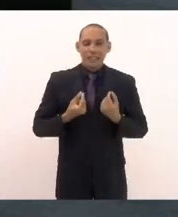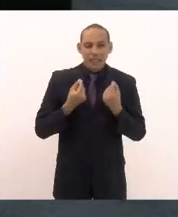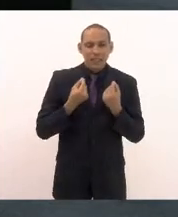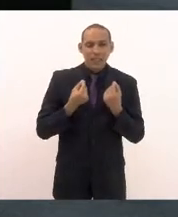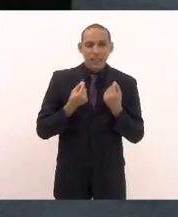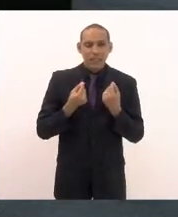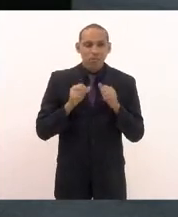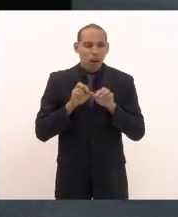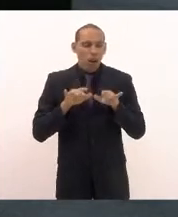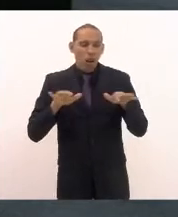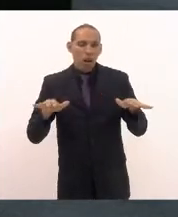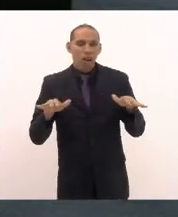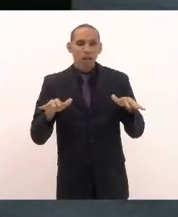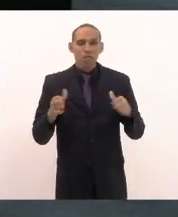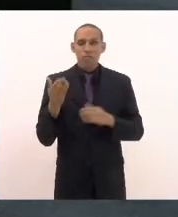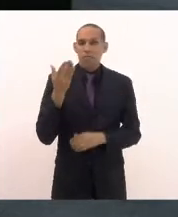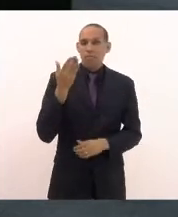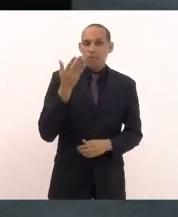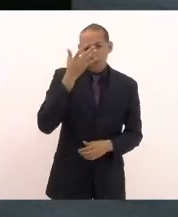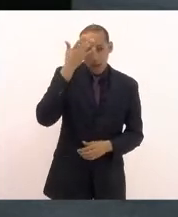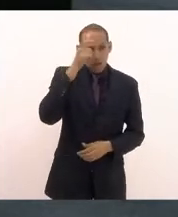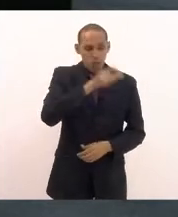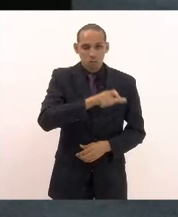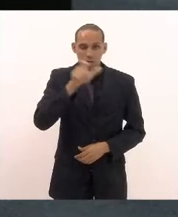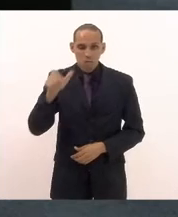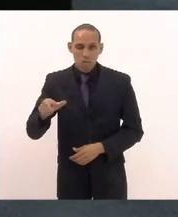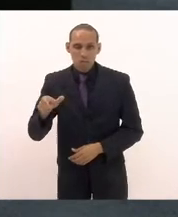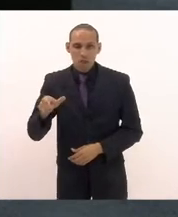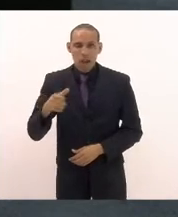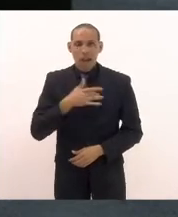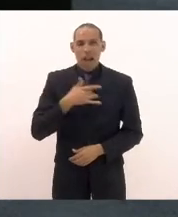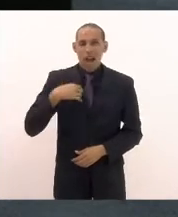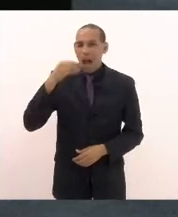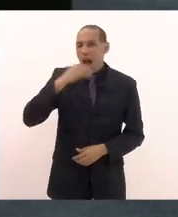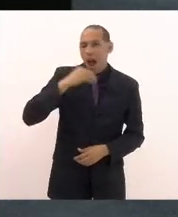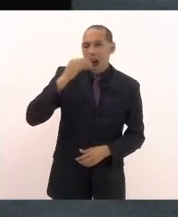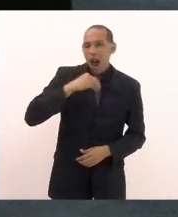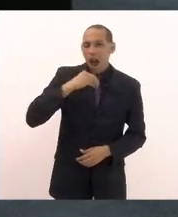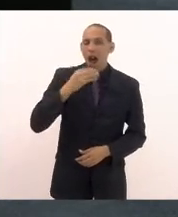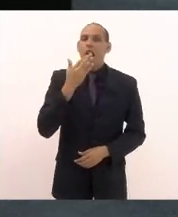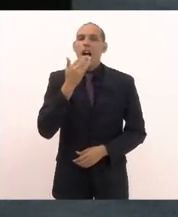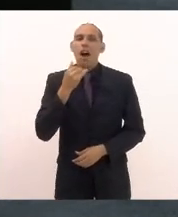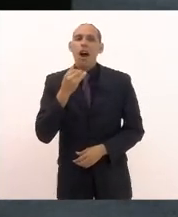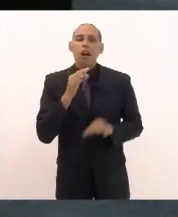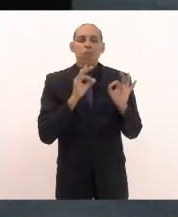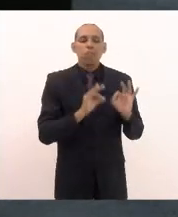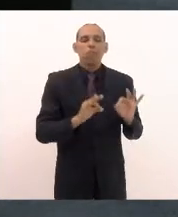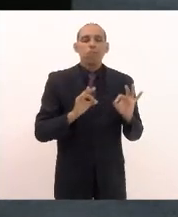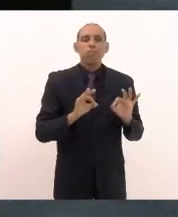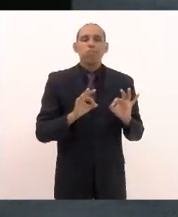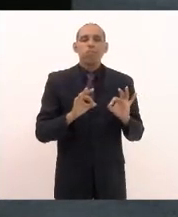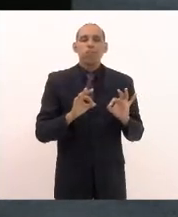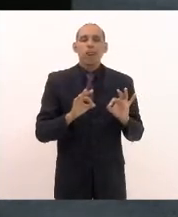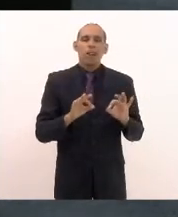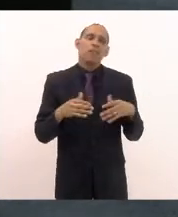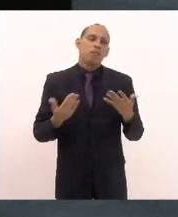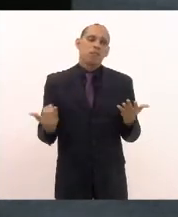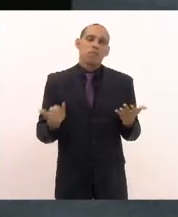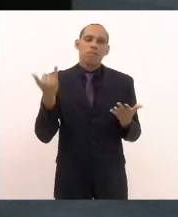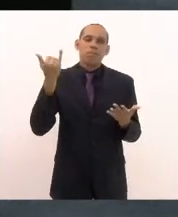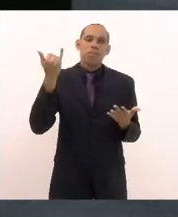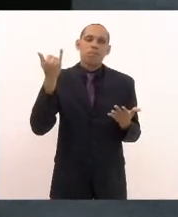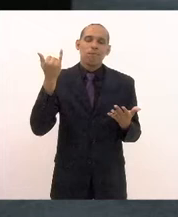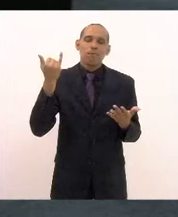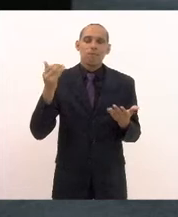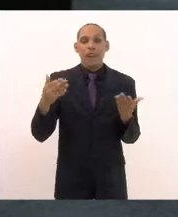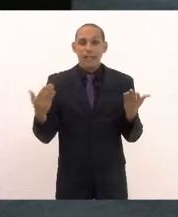saúde fragilizada uma alimentação adequada é especialmente importante. Então, fico feliz de ter, assim como